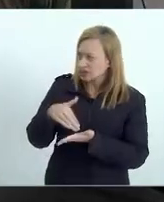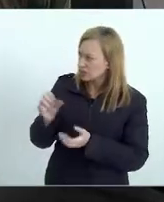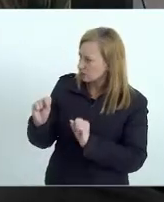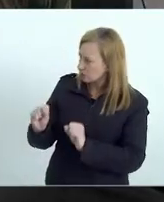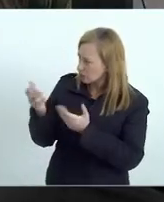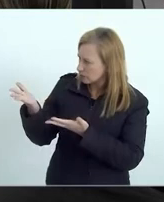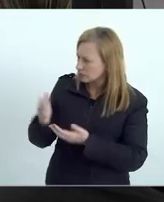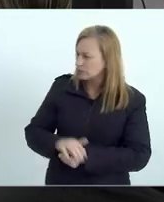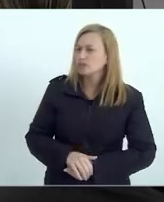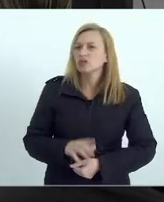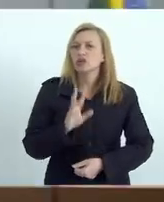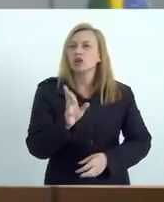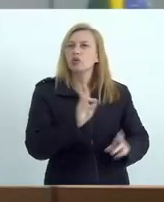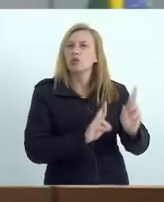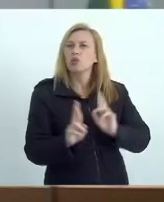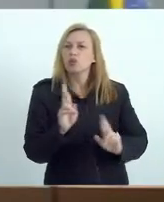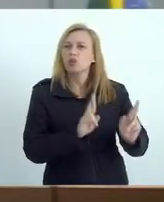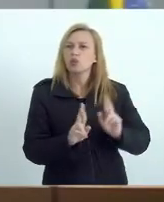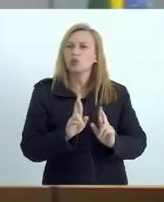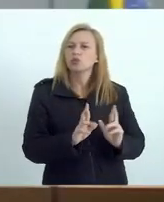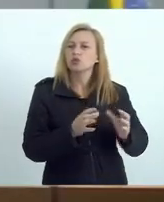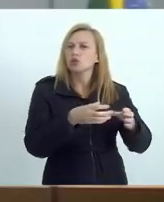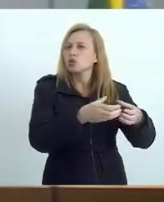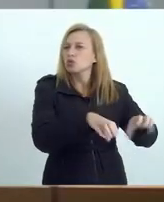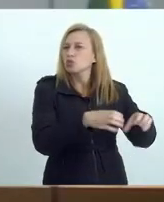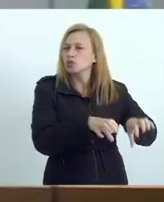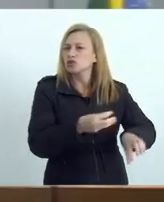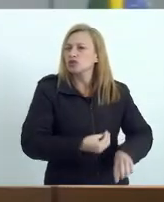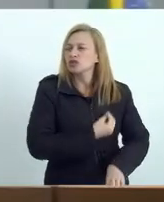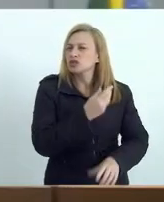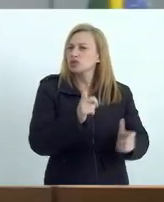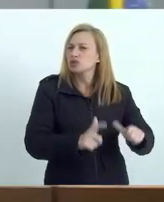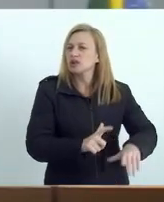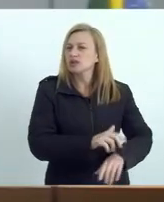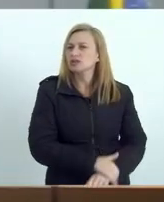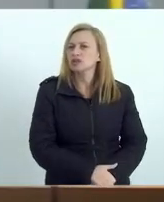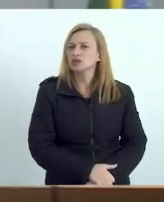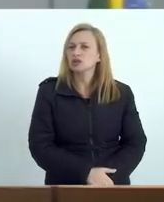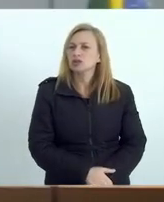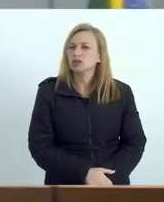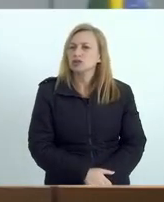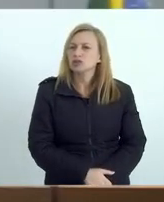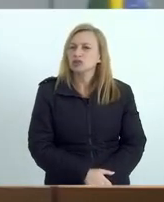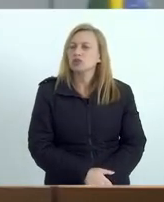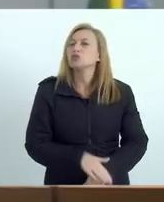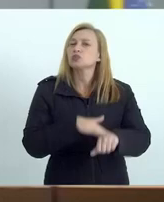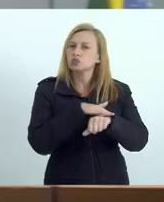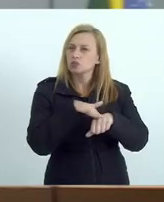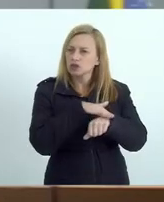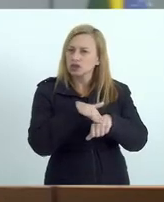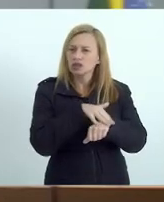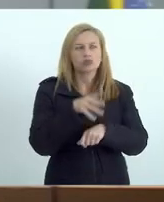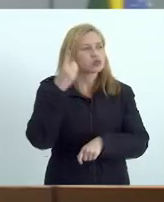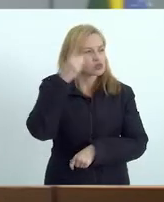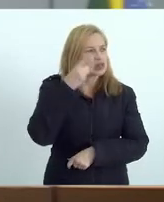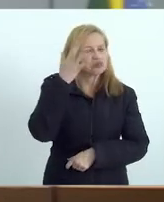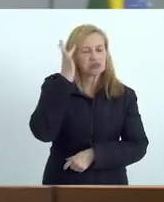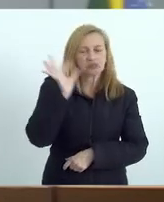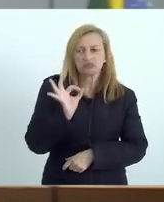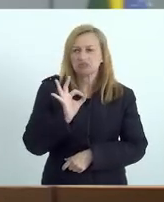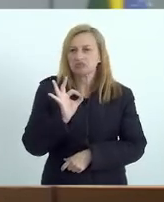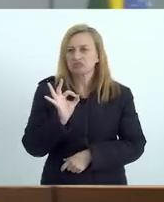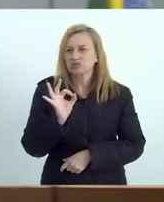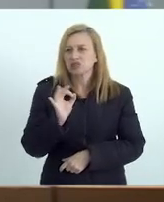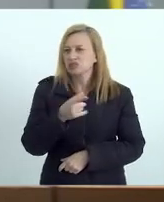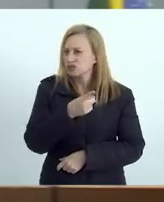uma parte em relação aos os concursados que estão aqui presente e nós conversamos deputados isso lembra